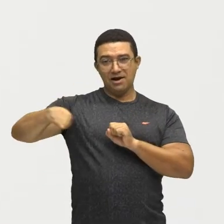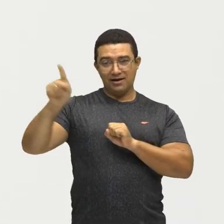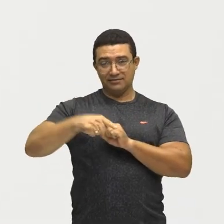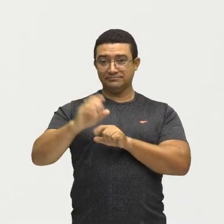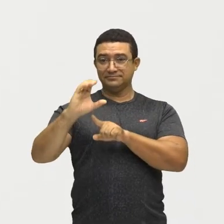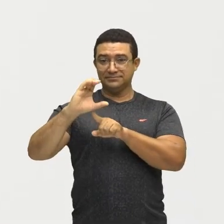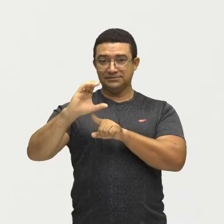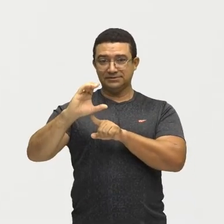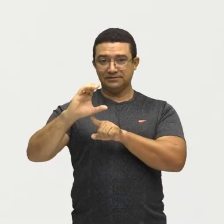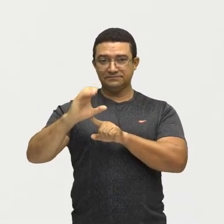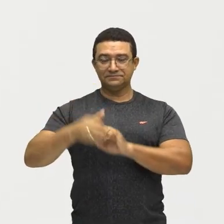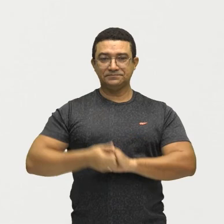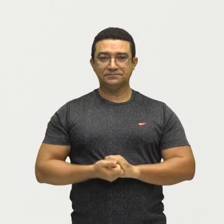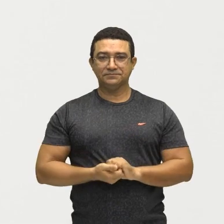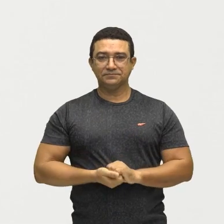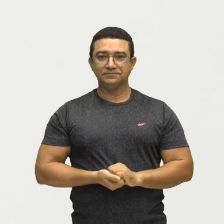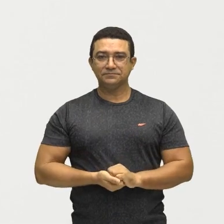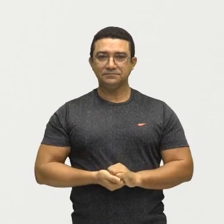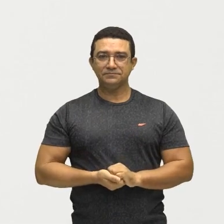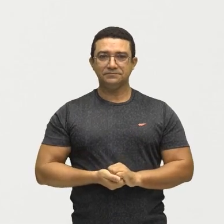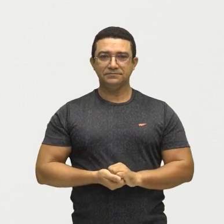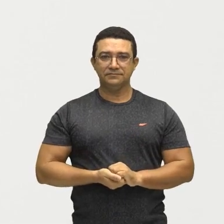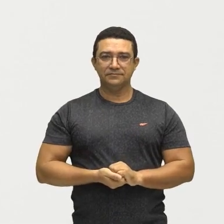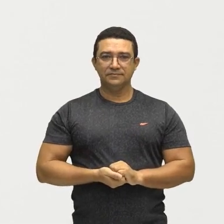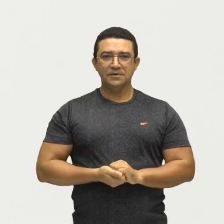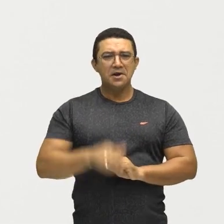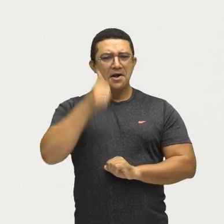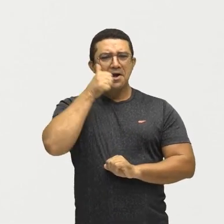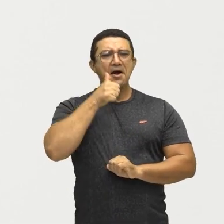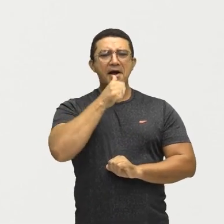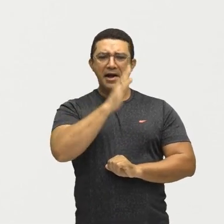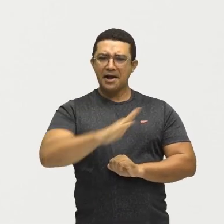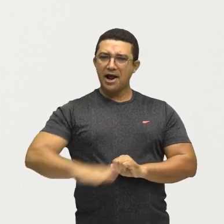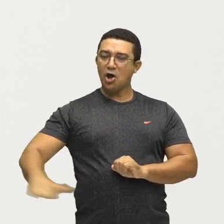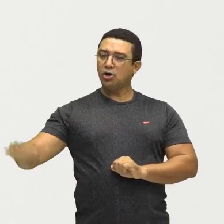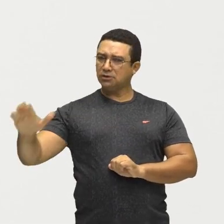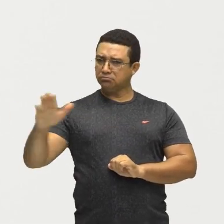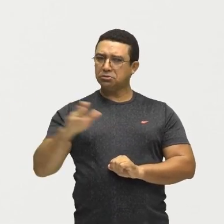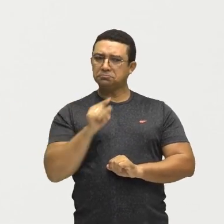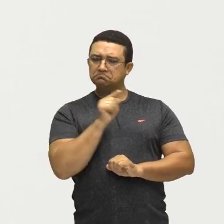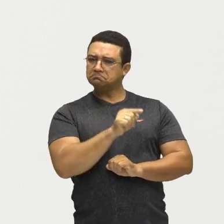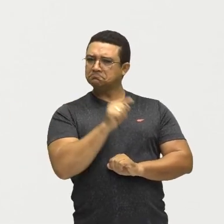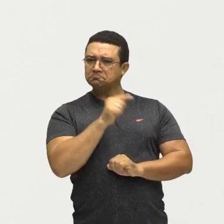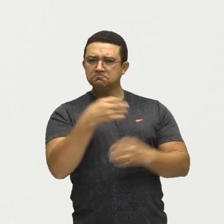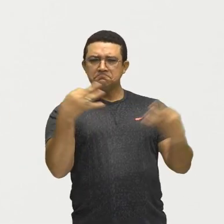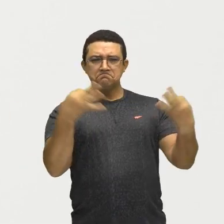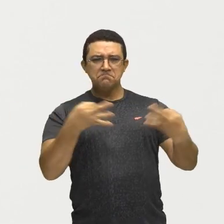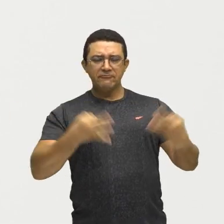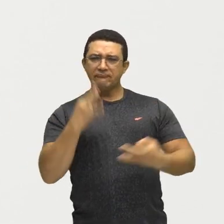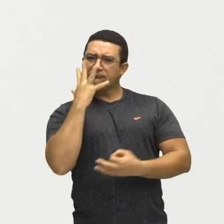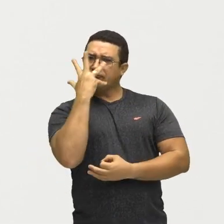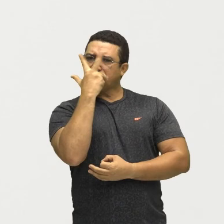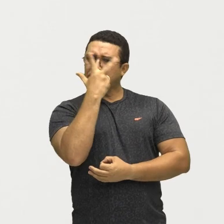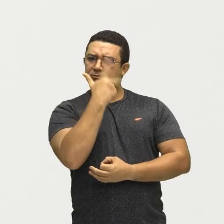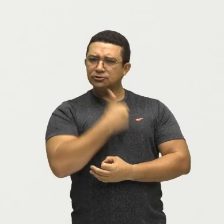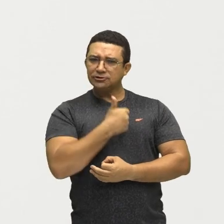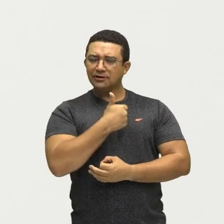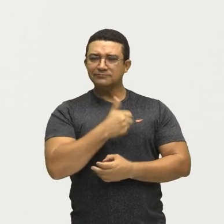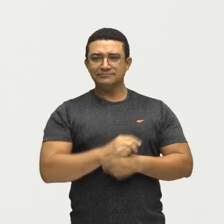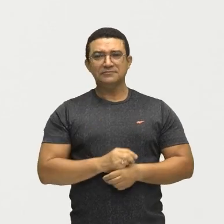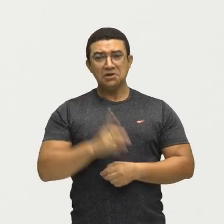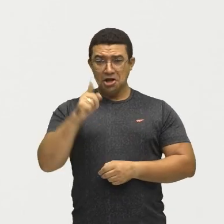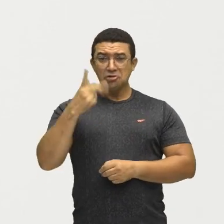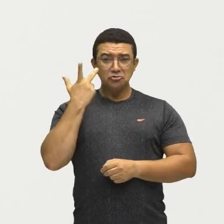A letra C. A garota está muito bonita. Claro que isso é normal